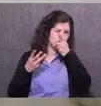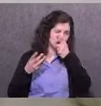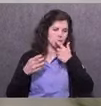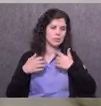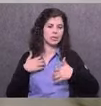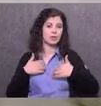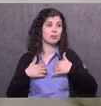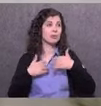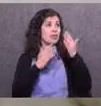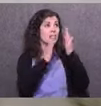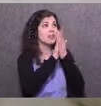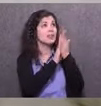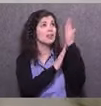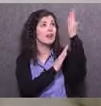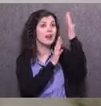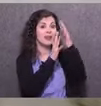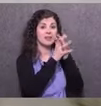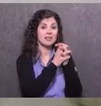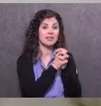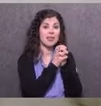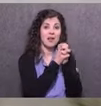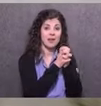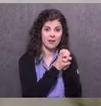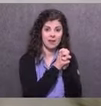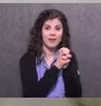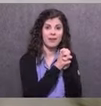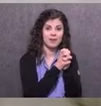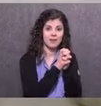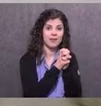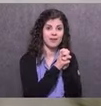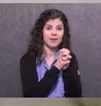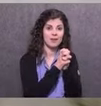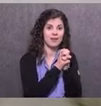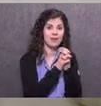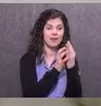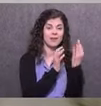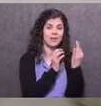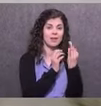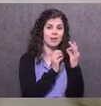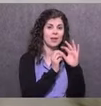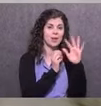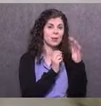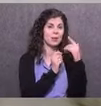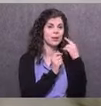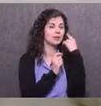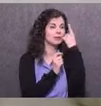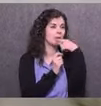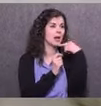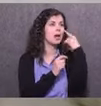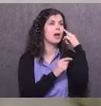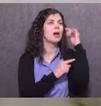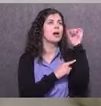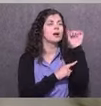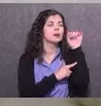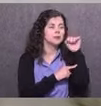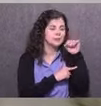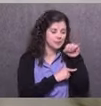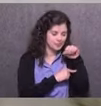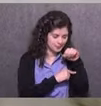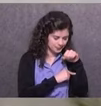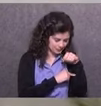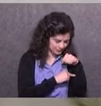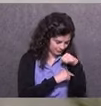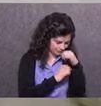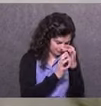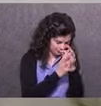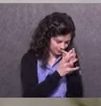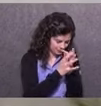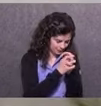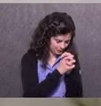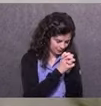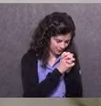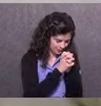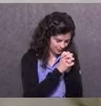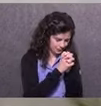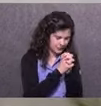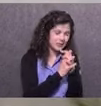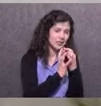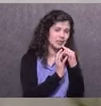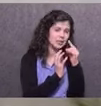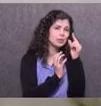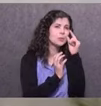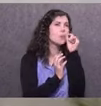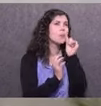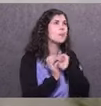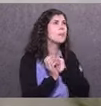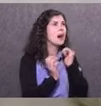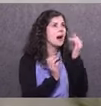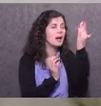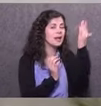Pai, em oração e com o rosto por terra. Meu Pai, se